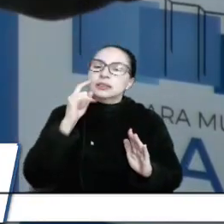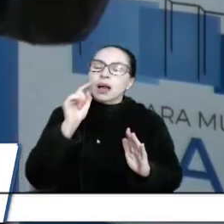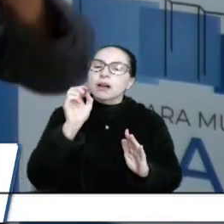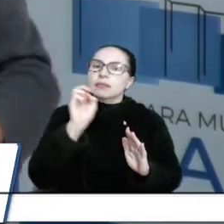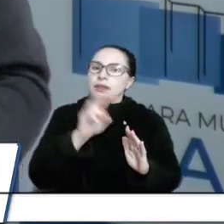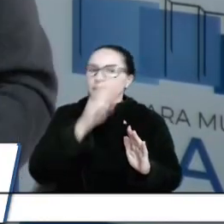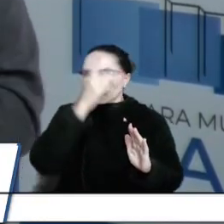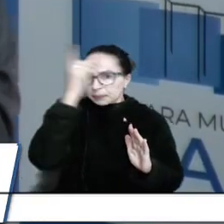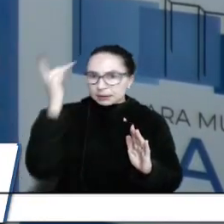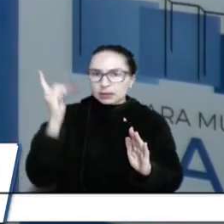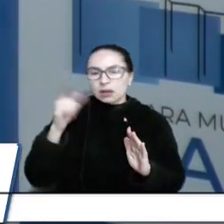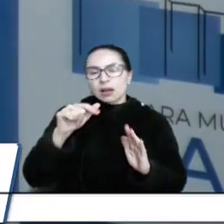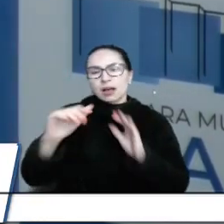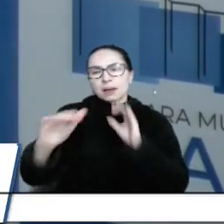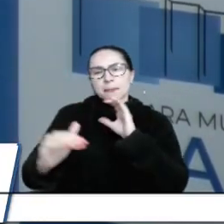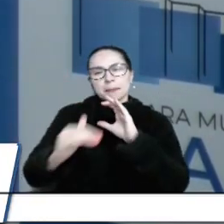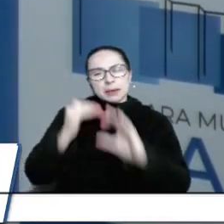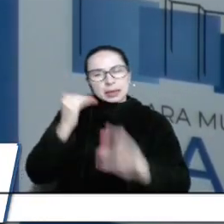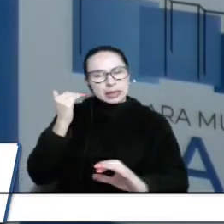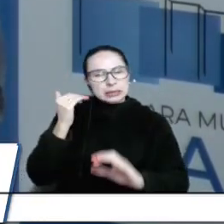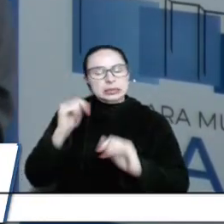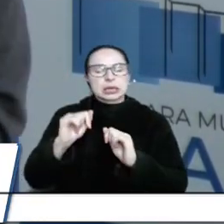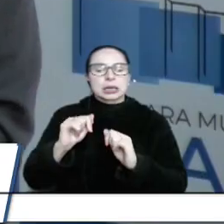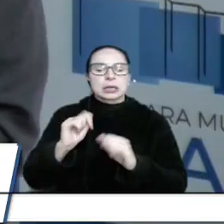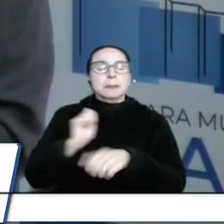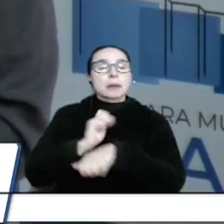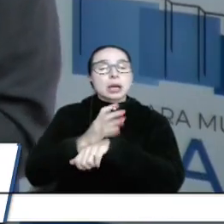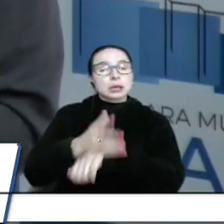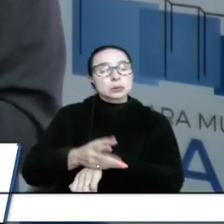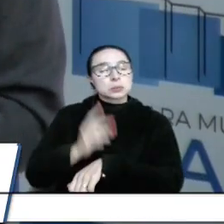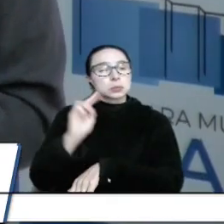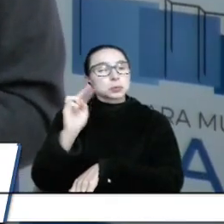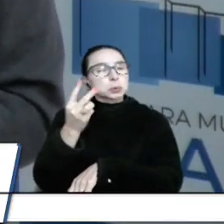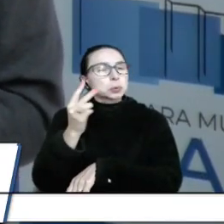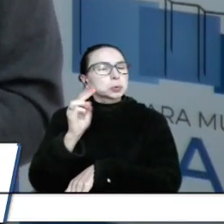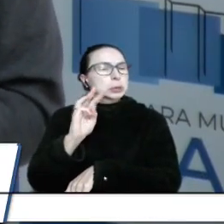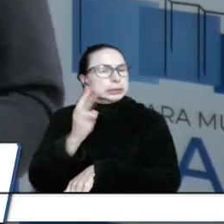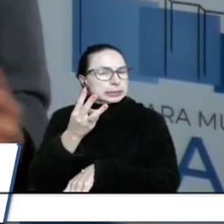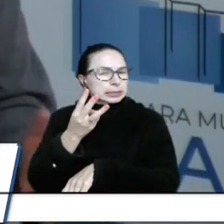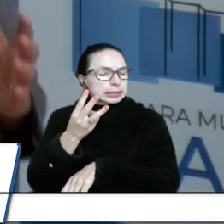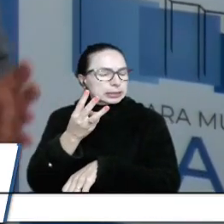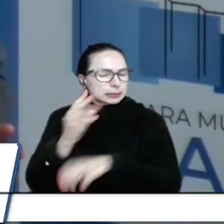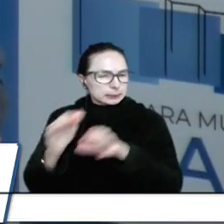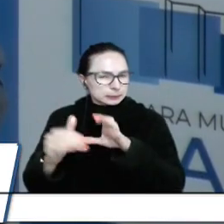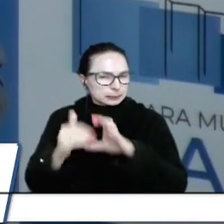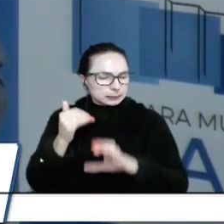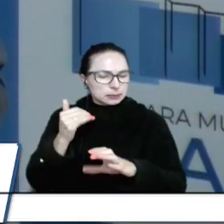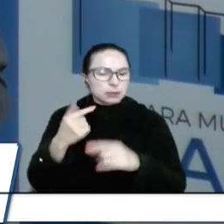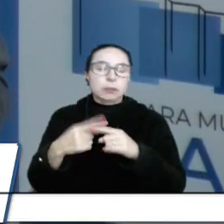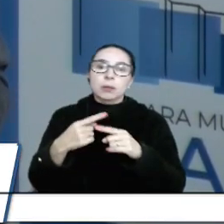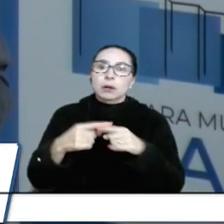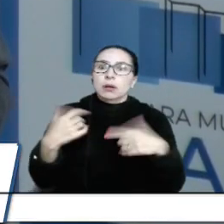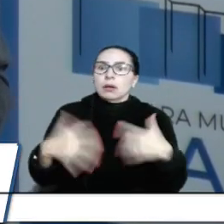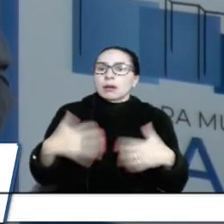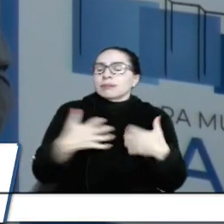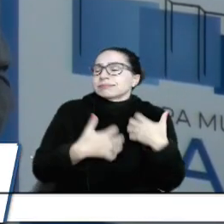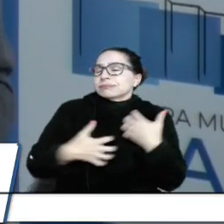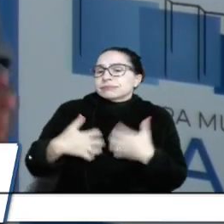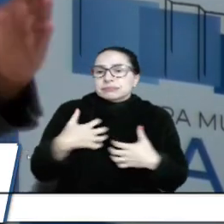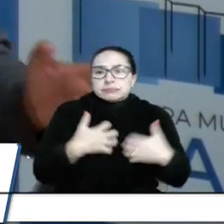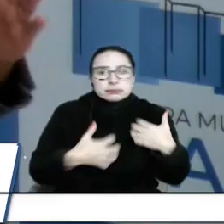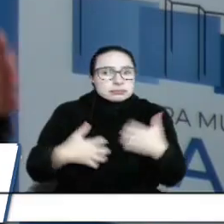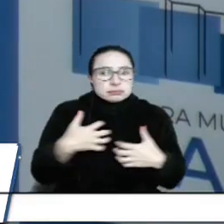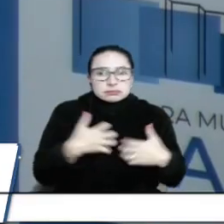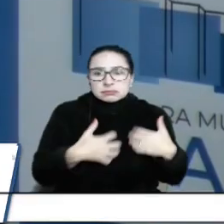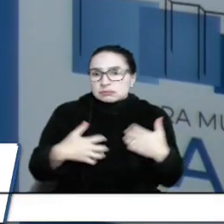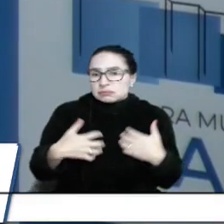que manda uma mensagem 2 horas da manhã, 3 horas da manhã, porque está no desespero.